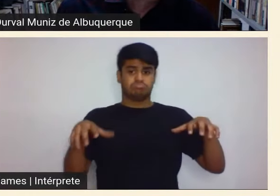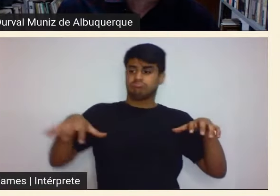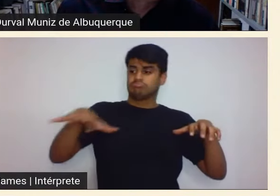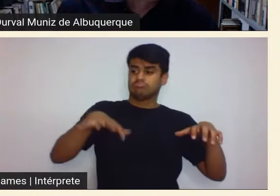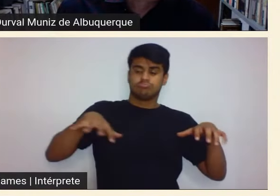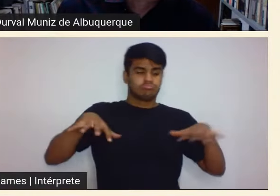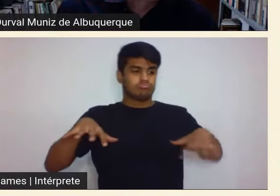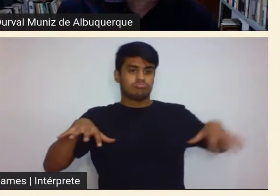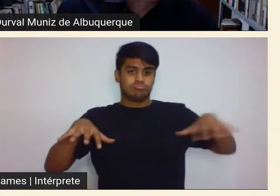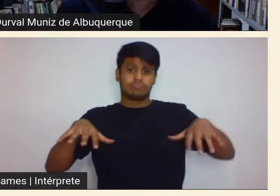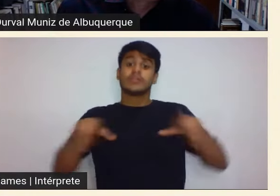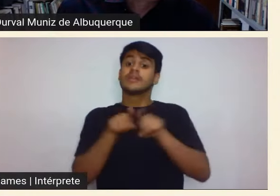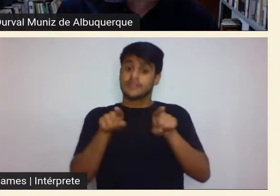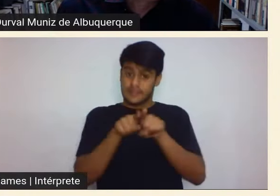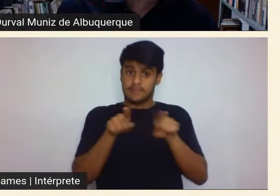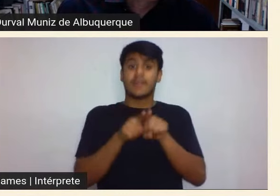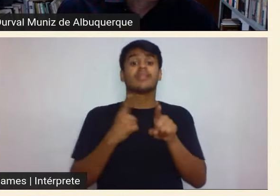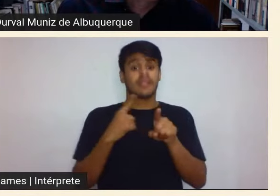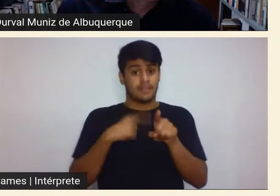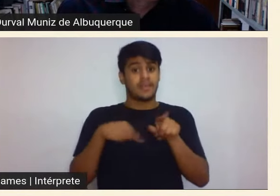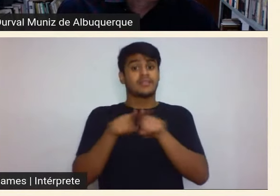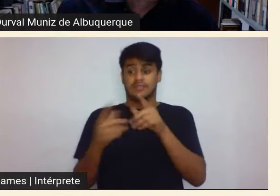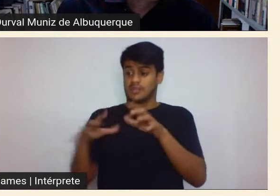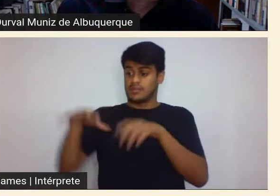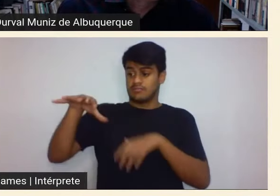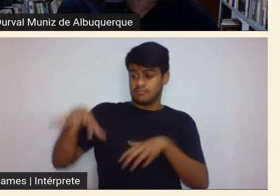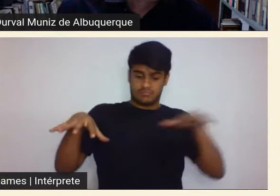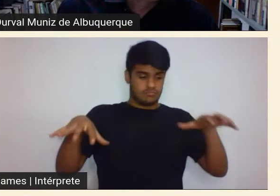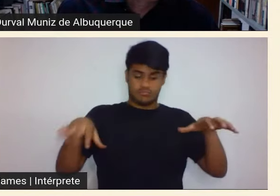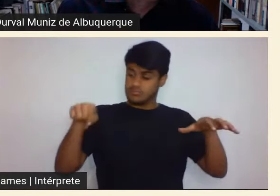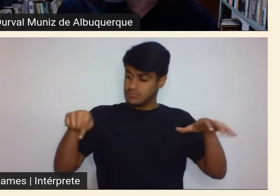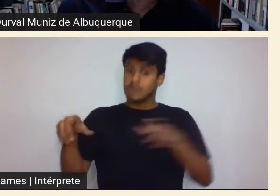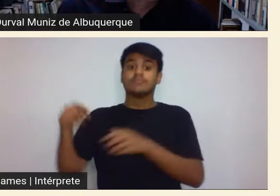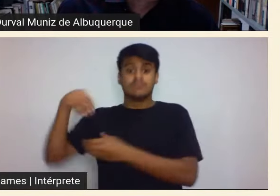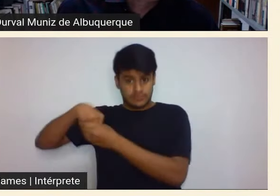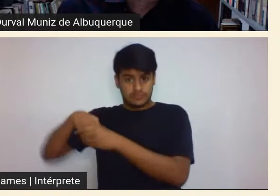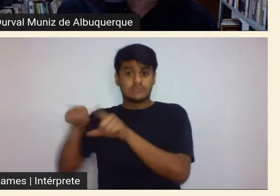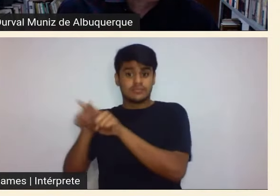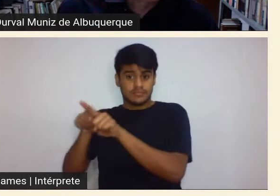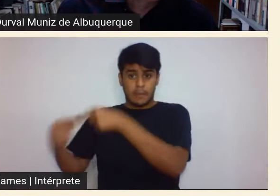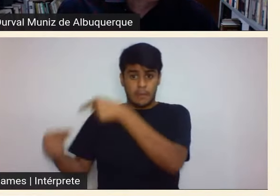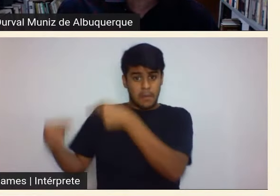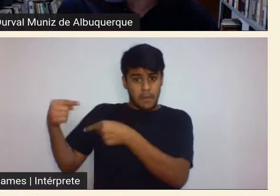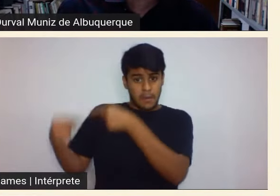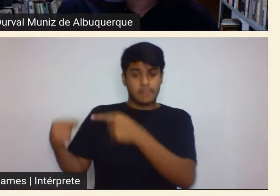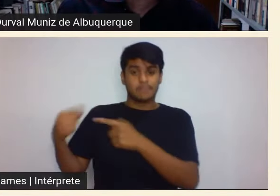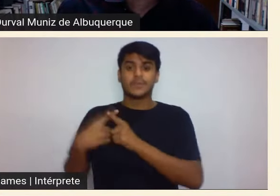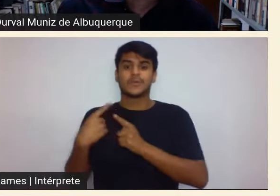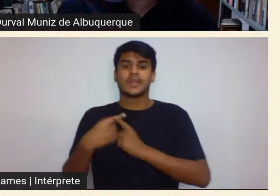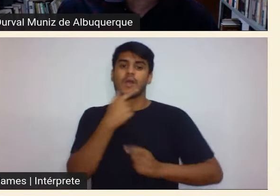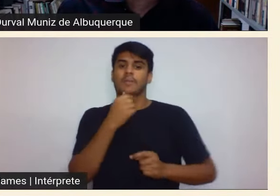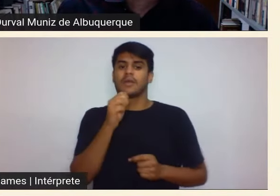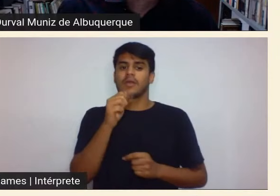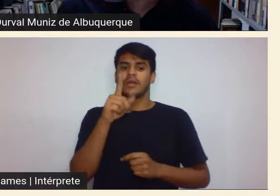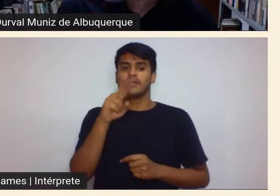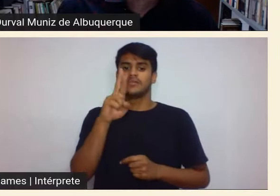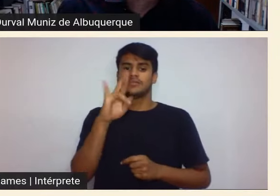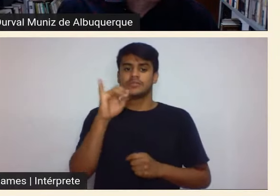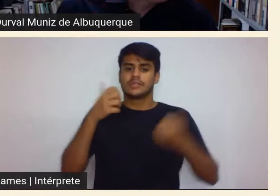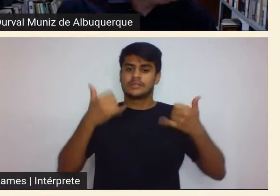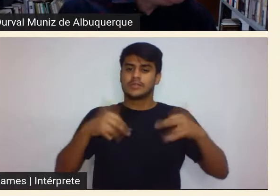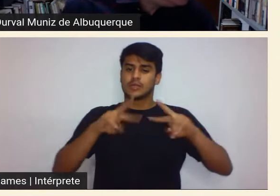com também disputas internas, porque eu acho que é sempre muito importante a gente pensar que quando o Aldrin traz a ideia das